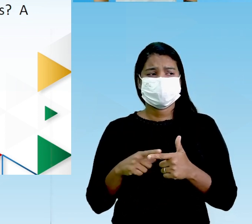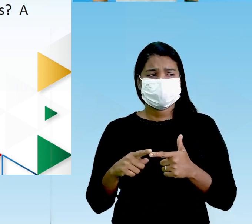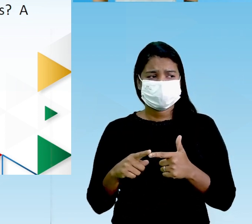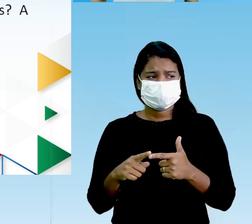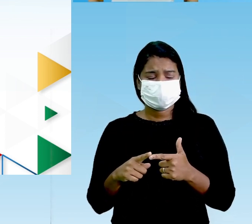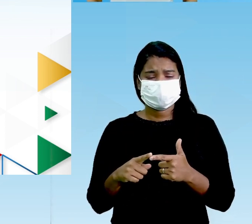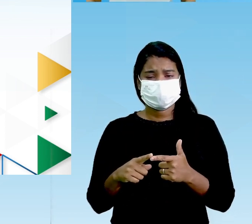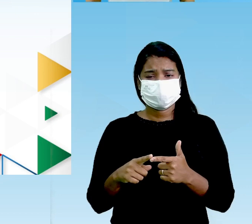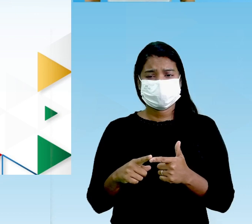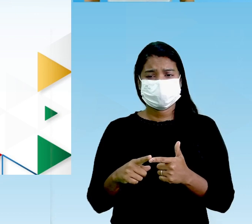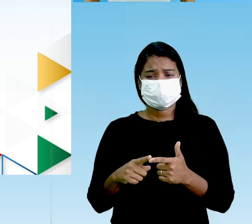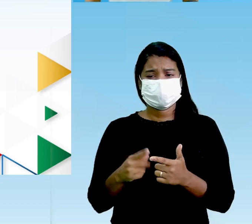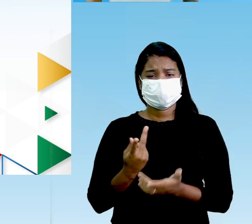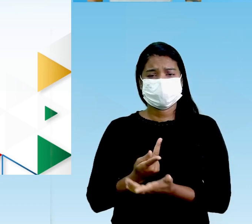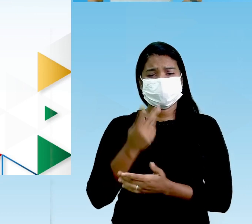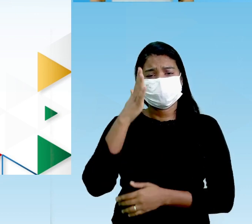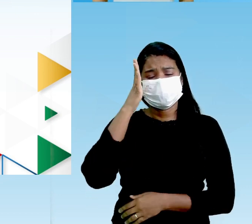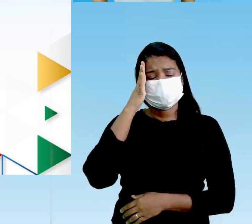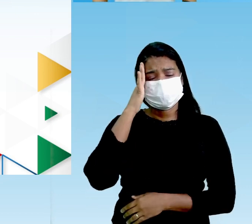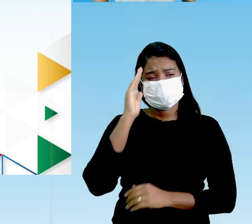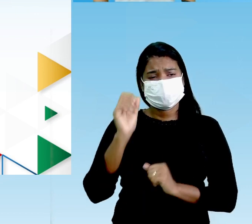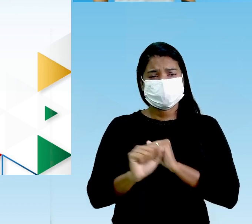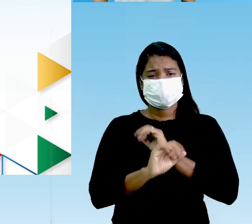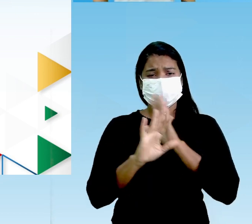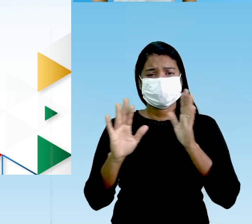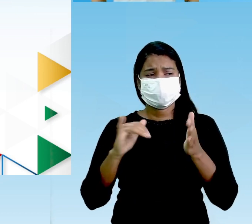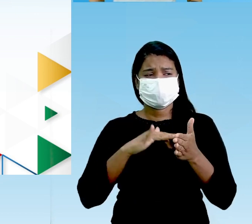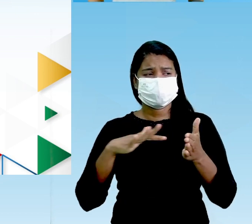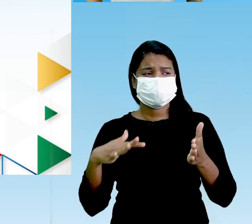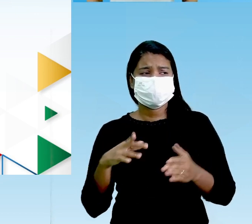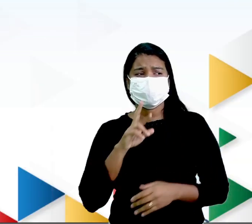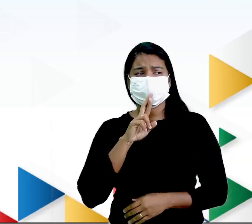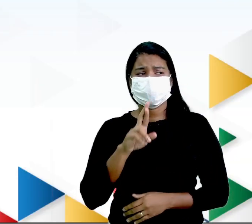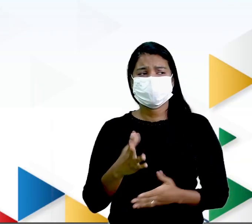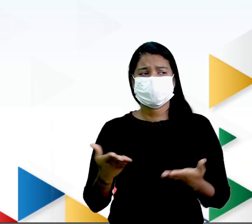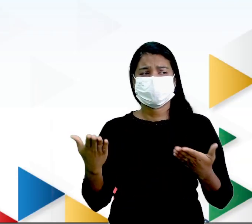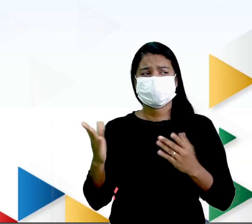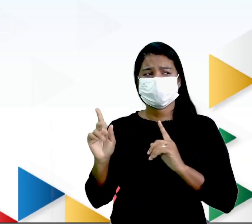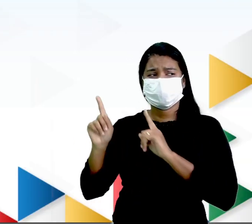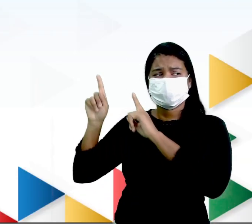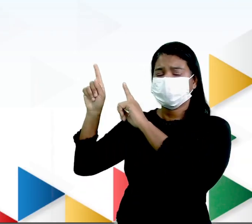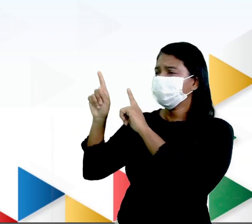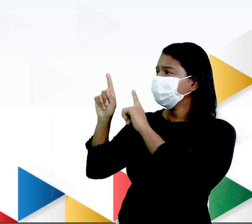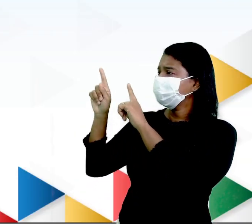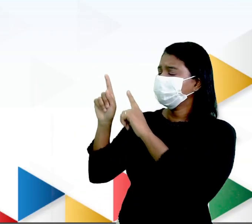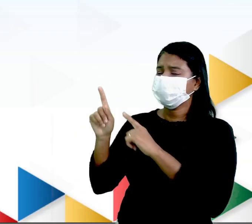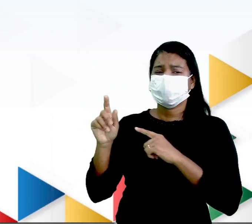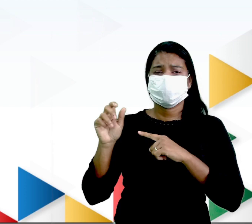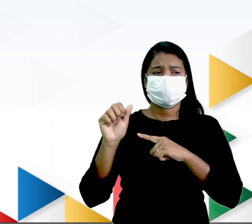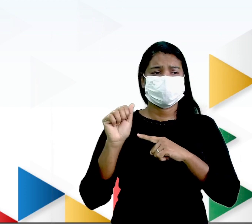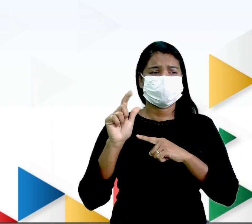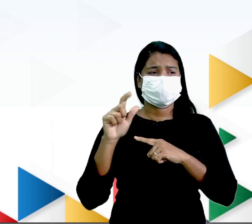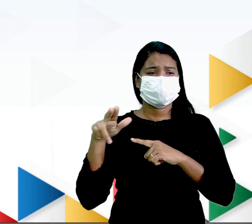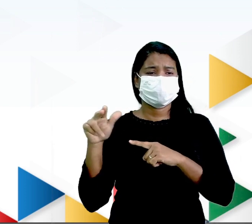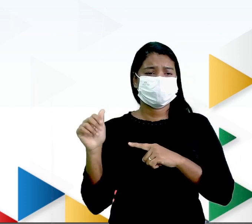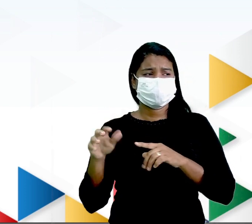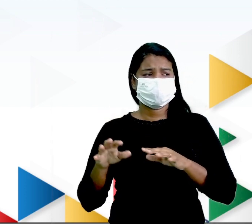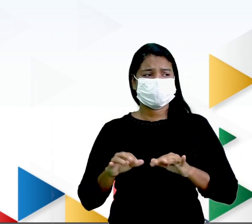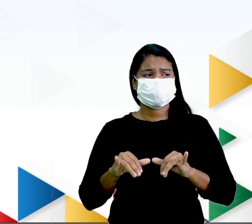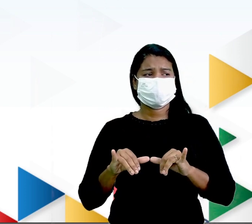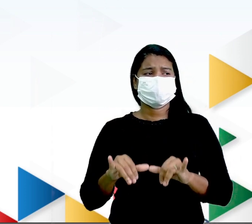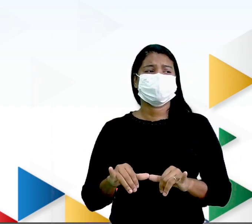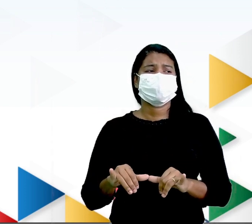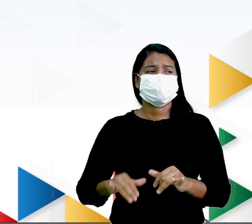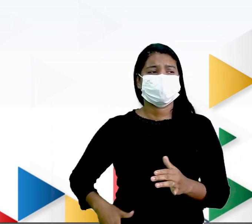muito importante para você entender. Então, vamos para atividades agora? A Lana foi à feira com certa quantia, gastou 3/5